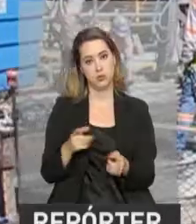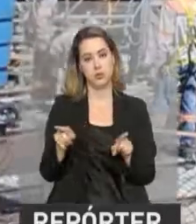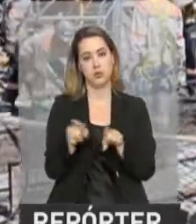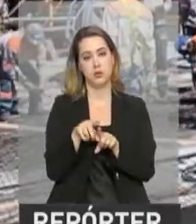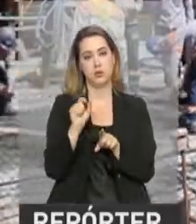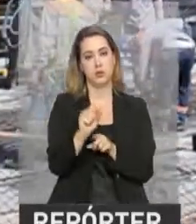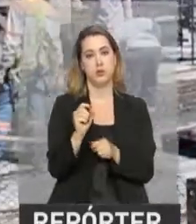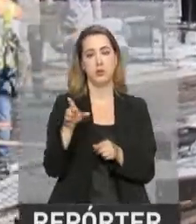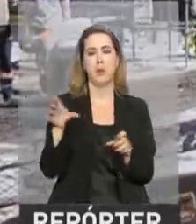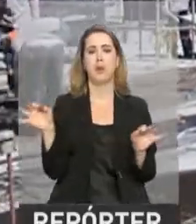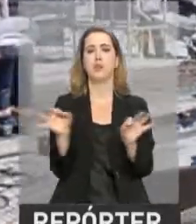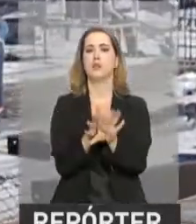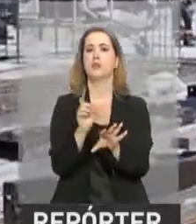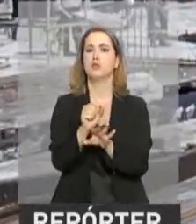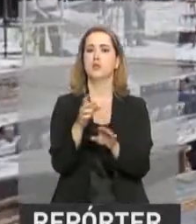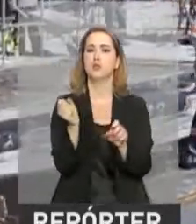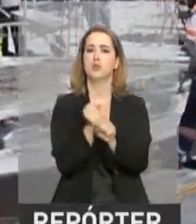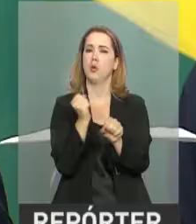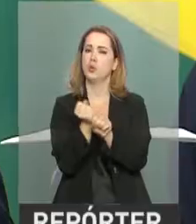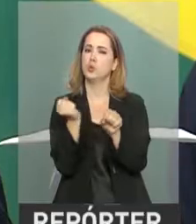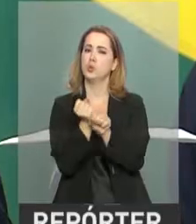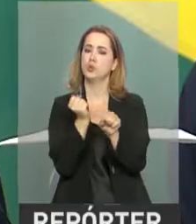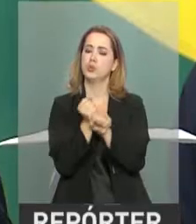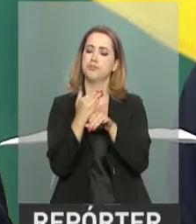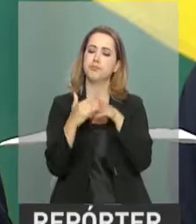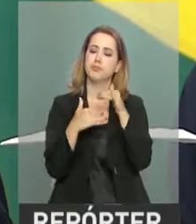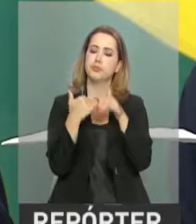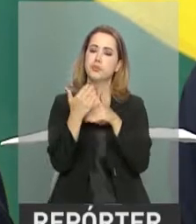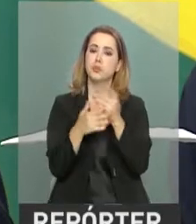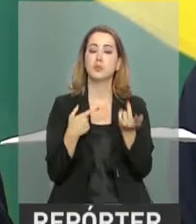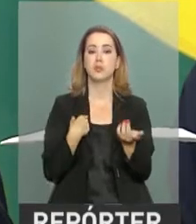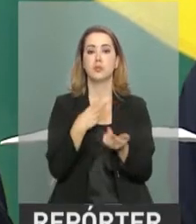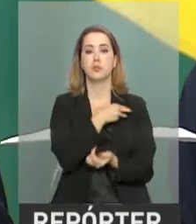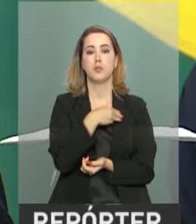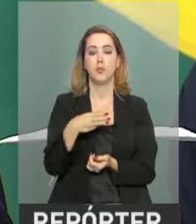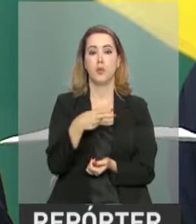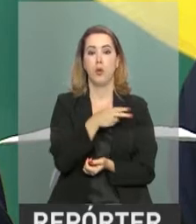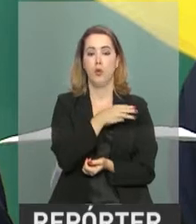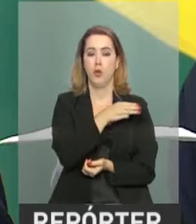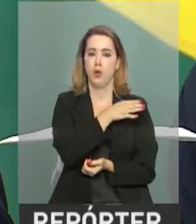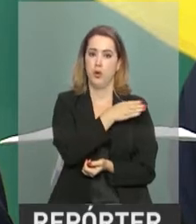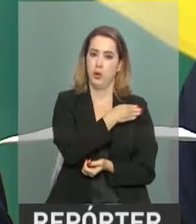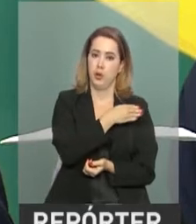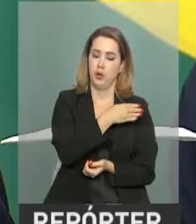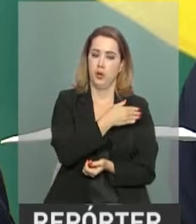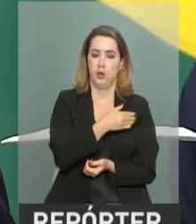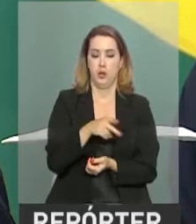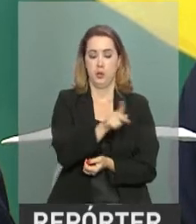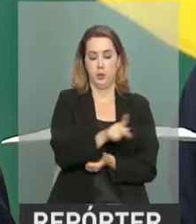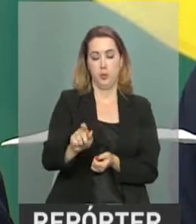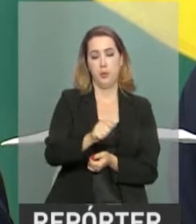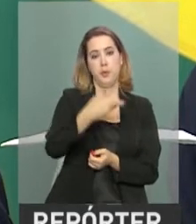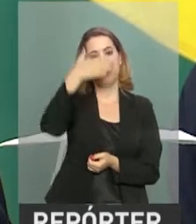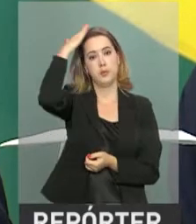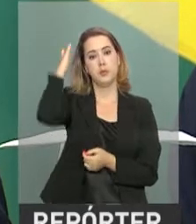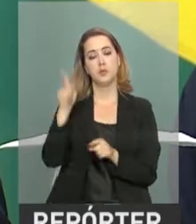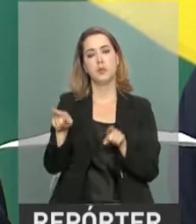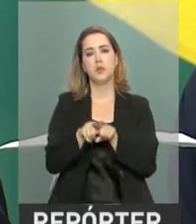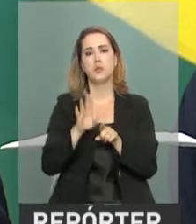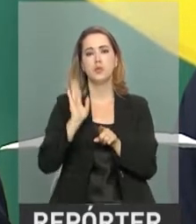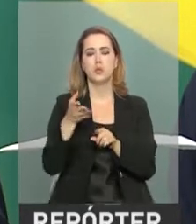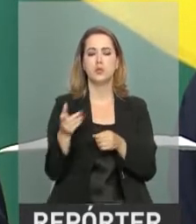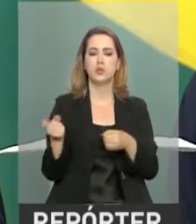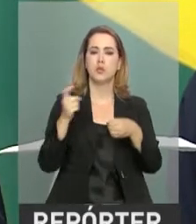R$ 2,73 bilhões para a conclusão dos empreendimentos. O presidente Michel Temer afirmou que boa parte das obras deve ser retomada já